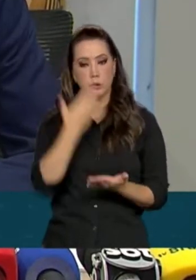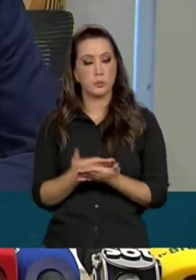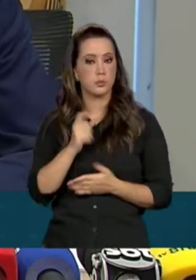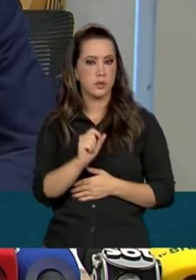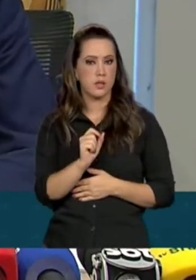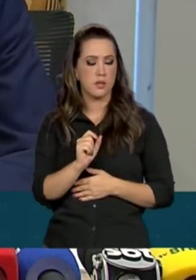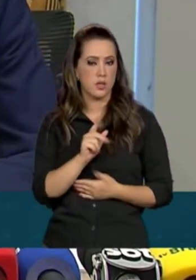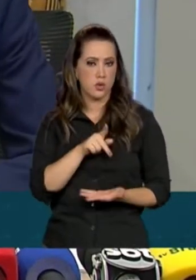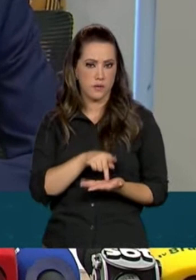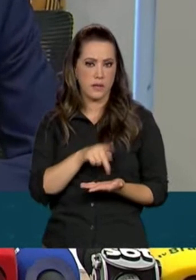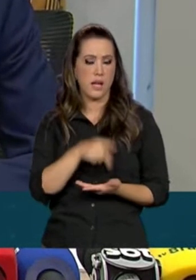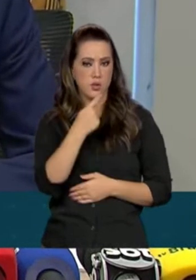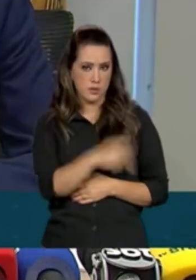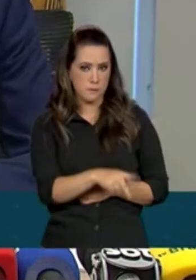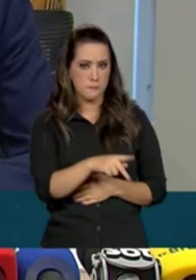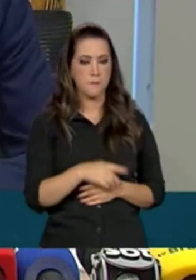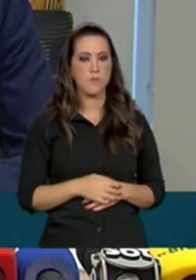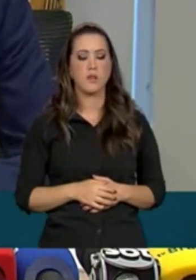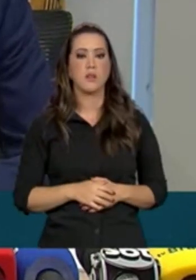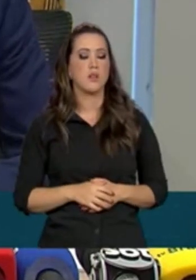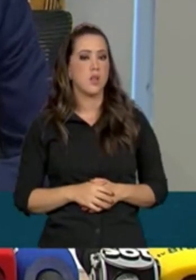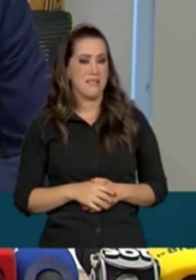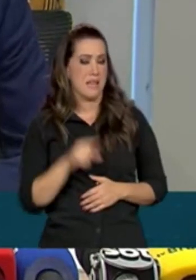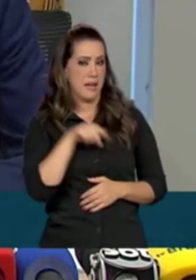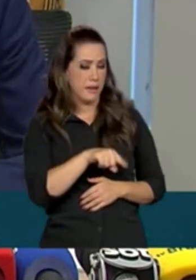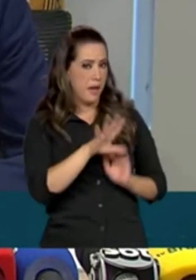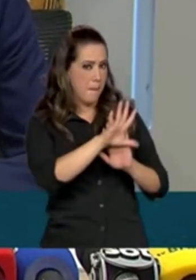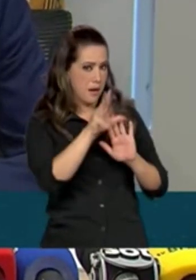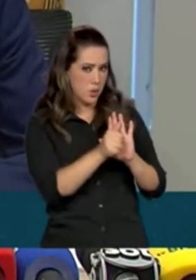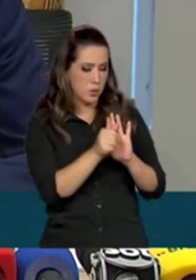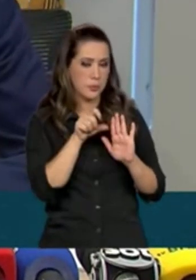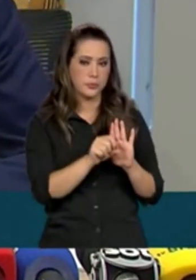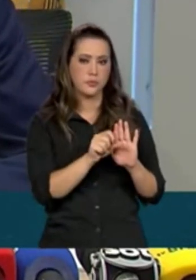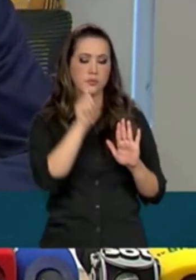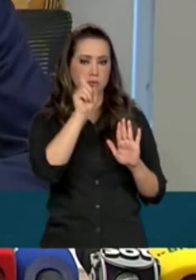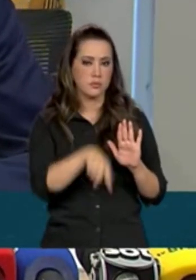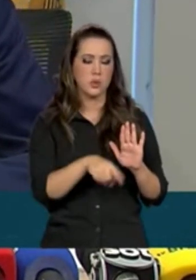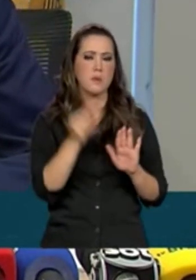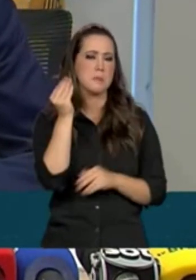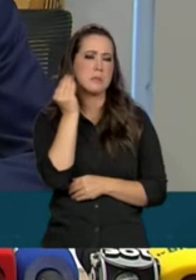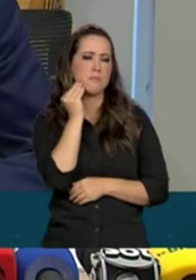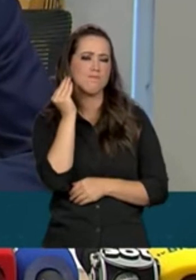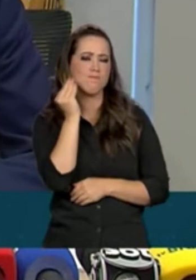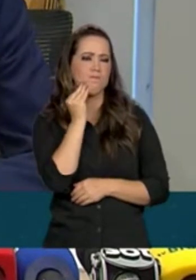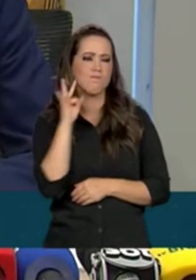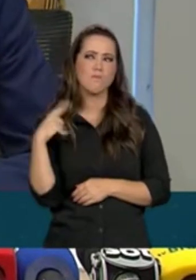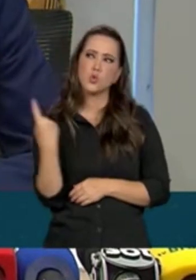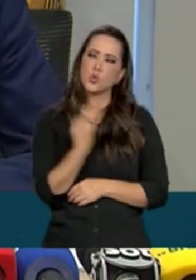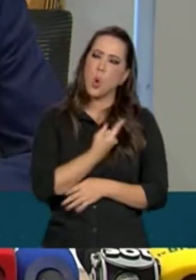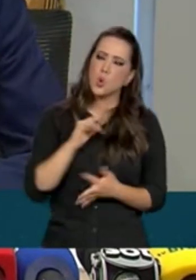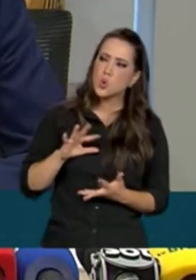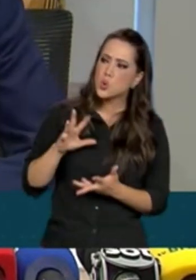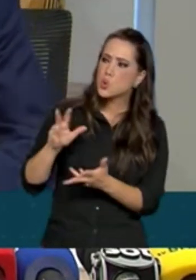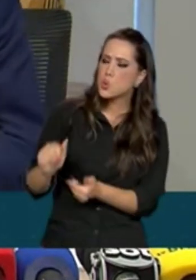a realidade aqui, a Amazônia é o teste de toda a nossa humanidade de